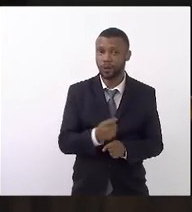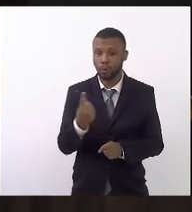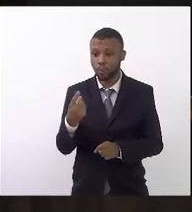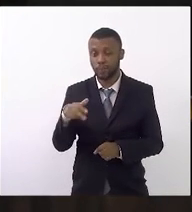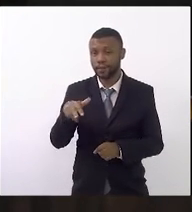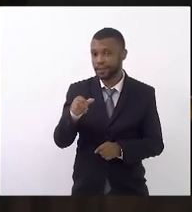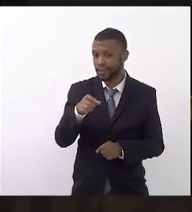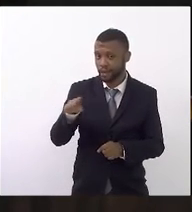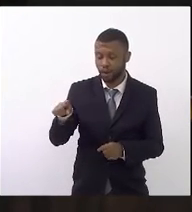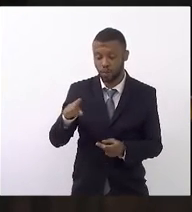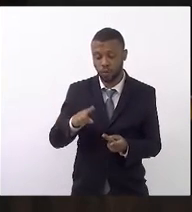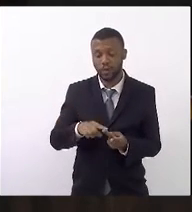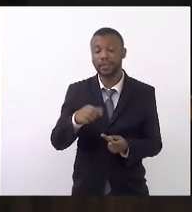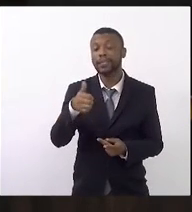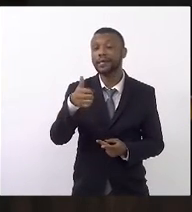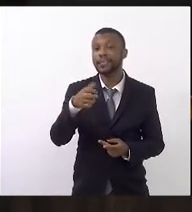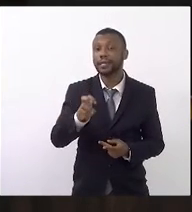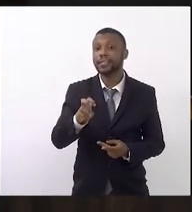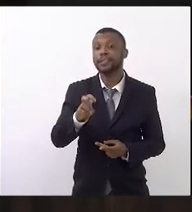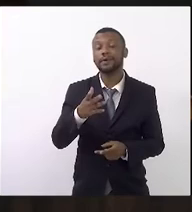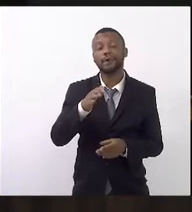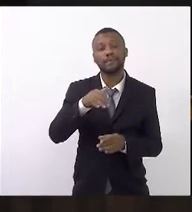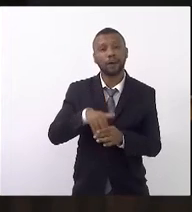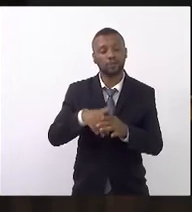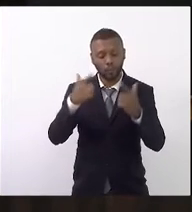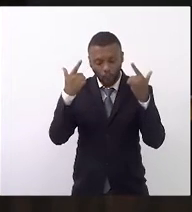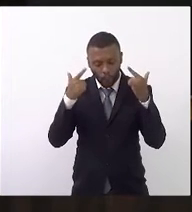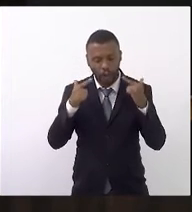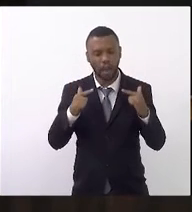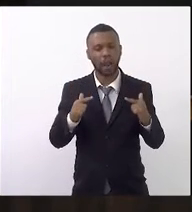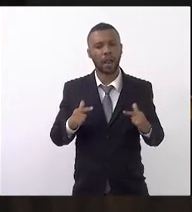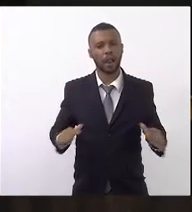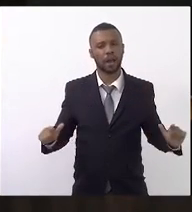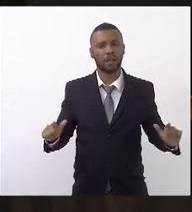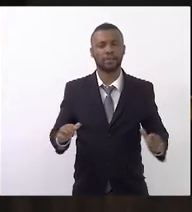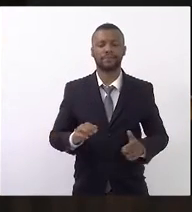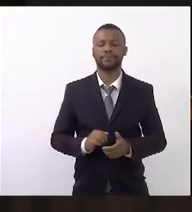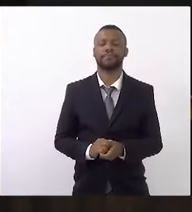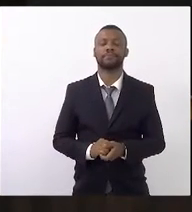não e 15 votos de abstenção.